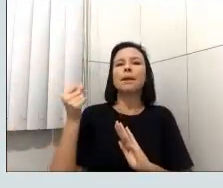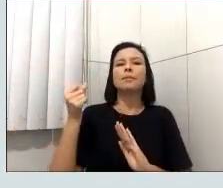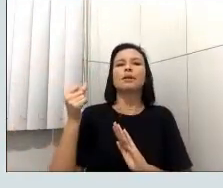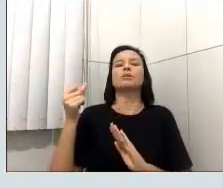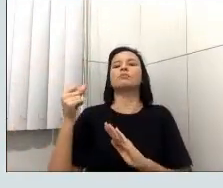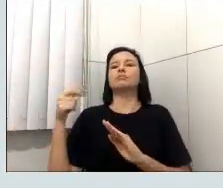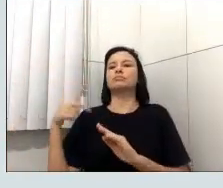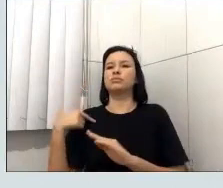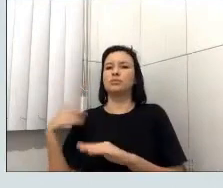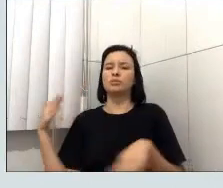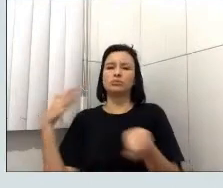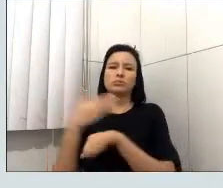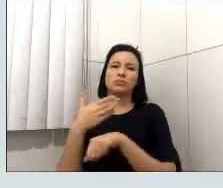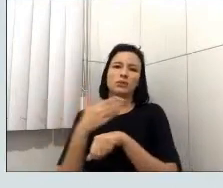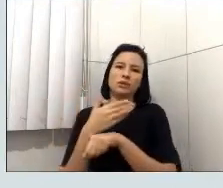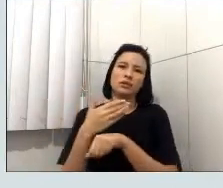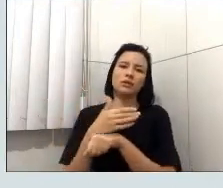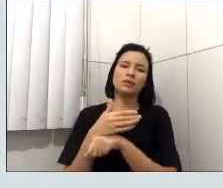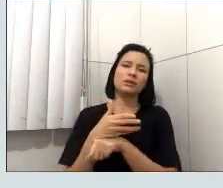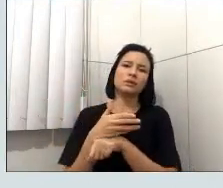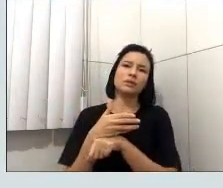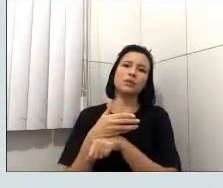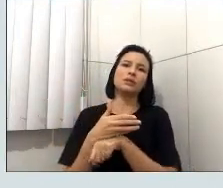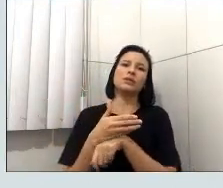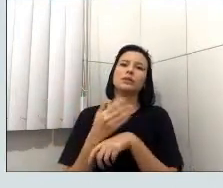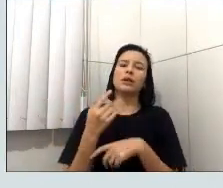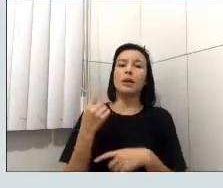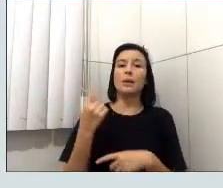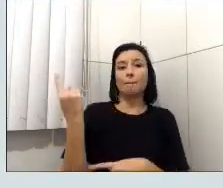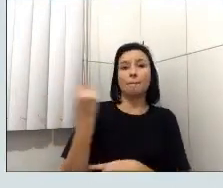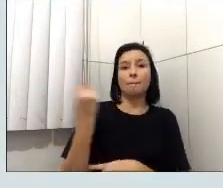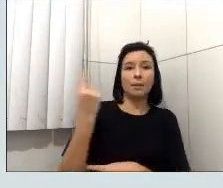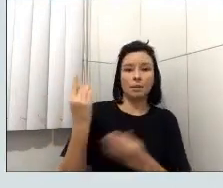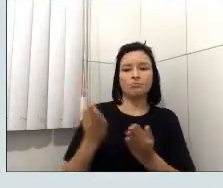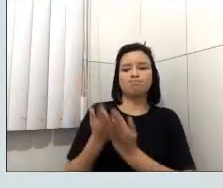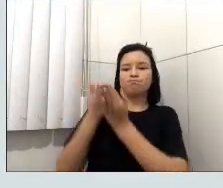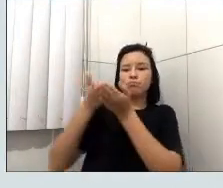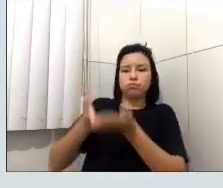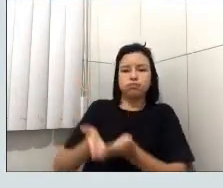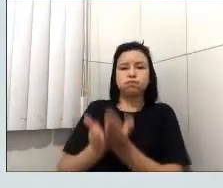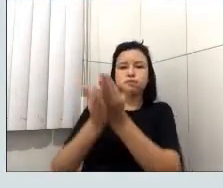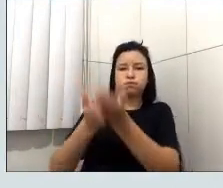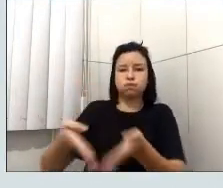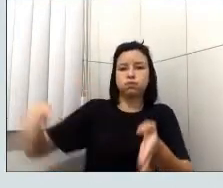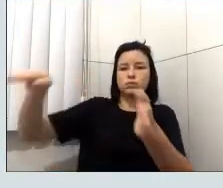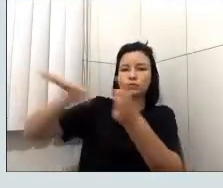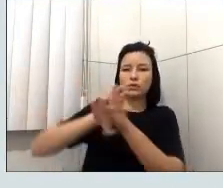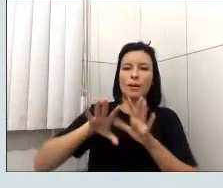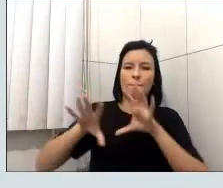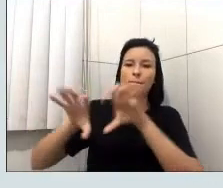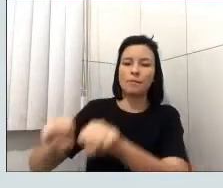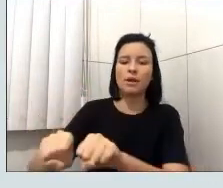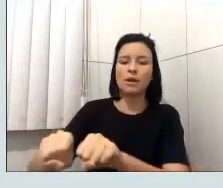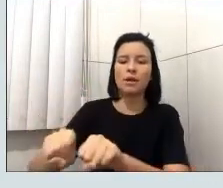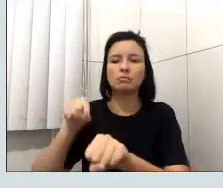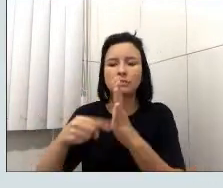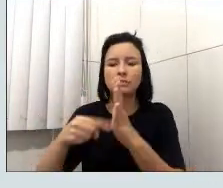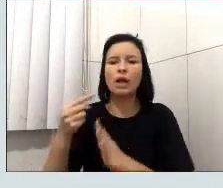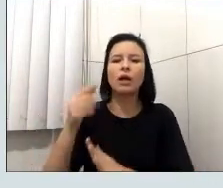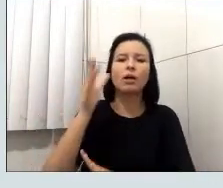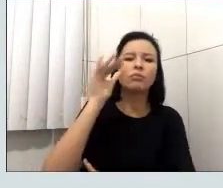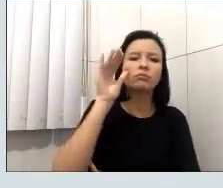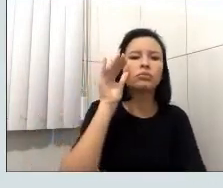expedições. A gente tem, em 1501, a primeira expedição com Gaspar de Lemos, que encontra,